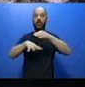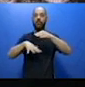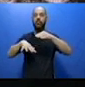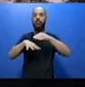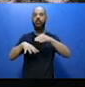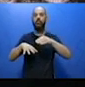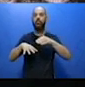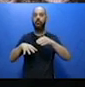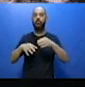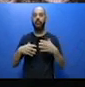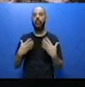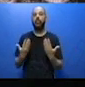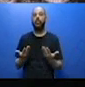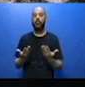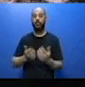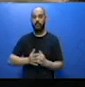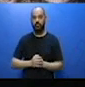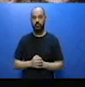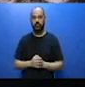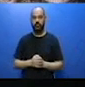mostrou para vocês.